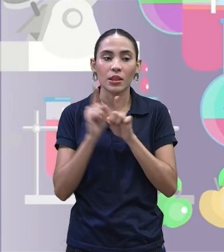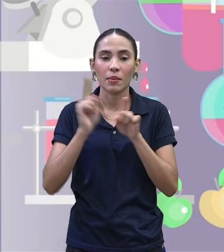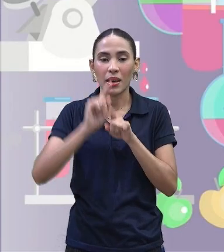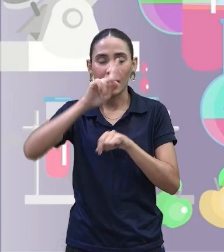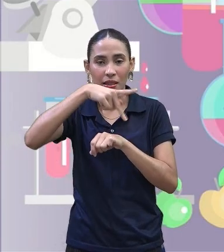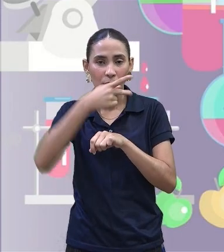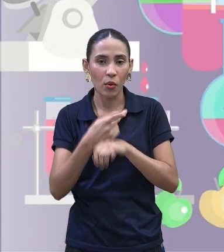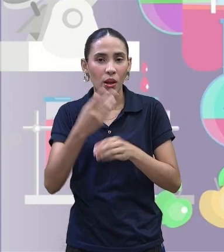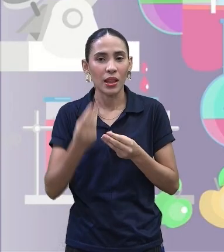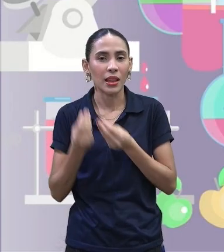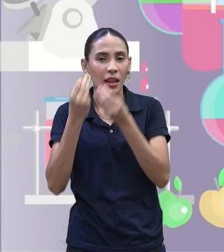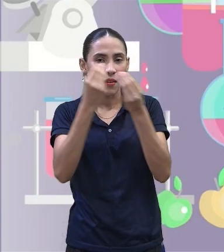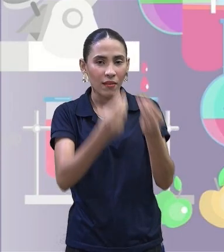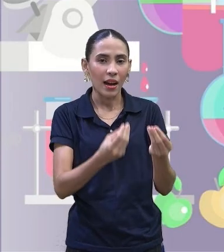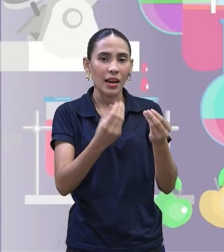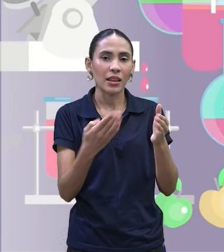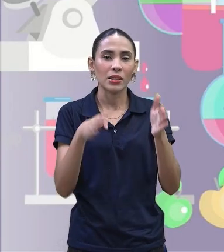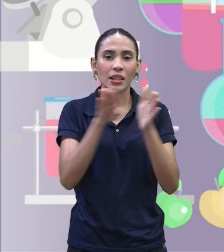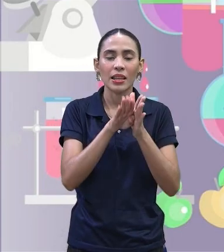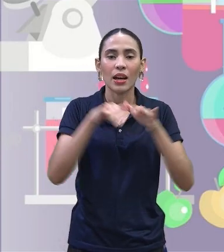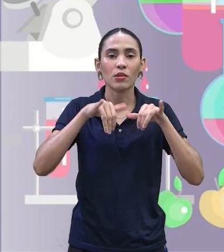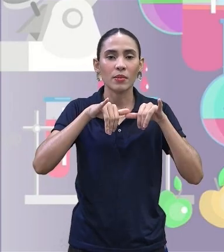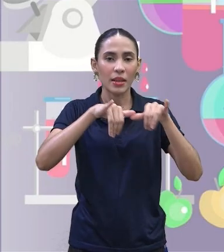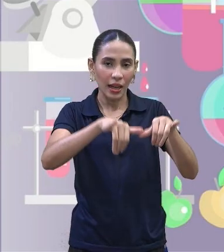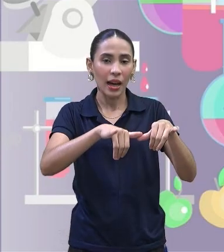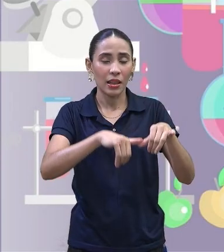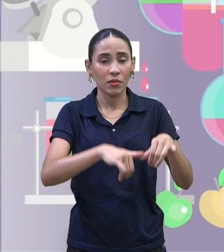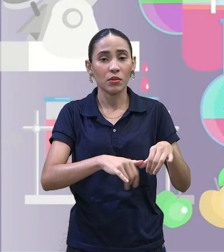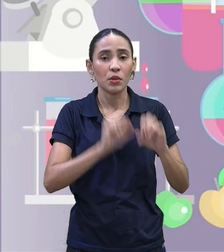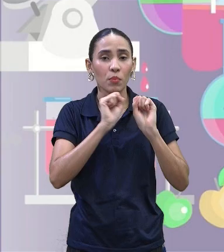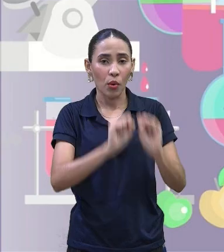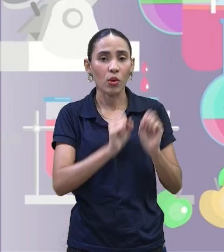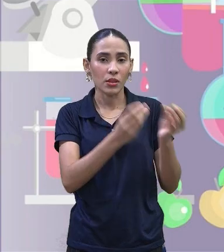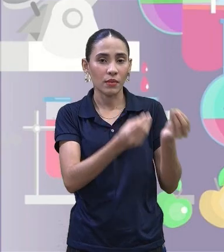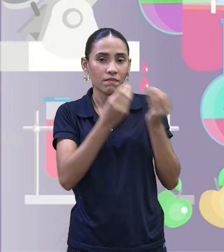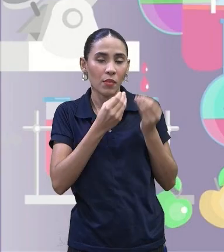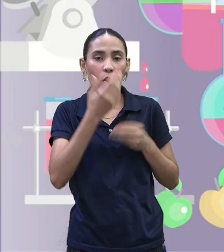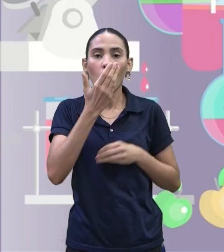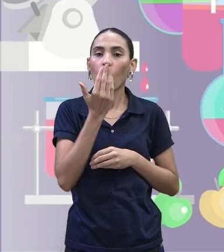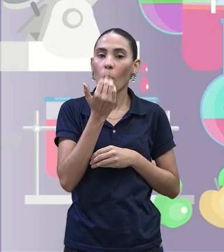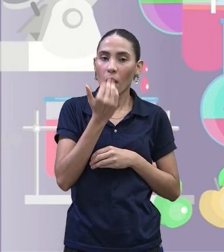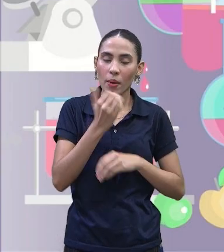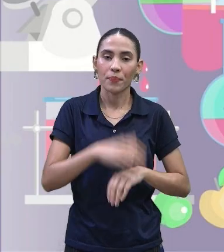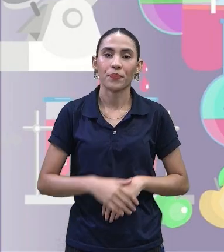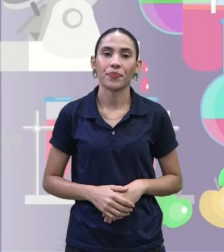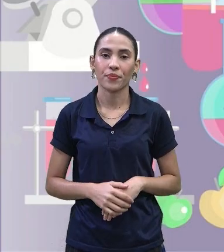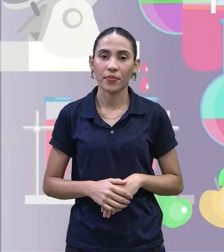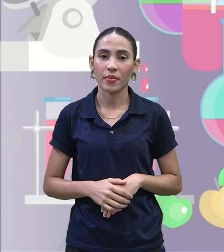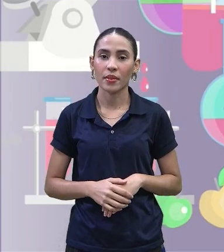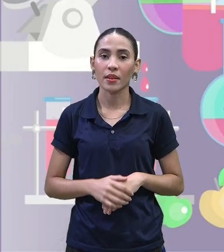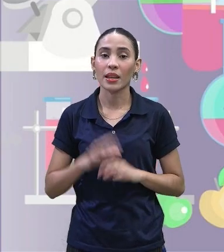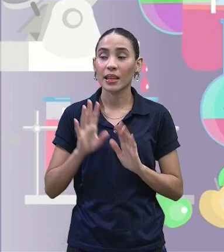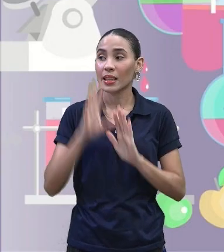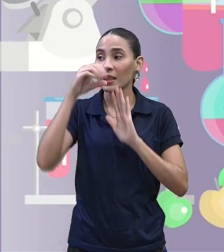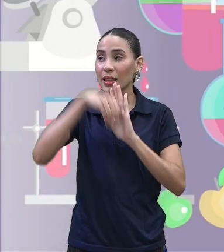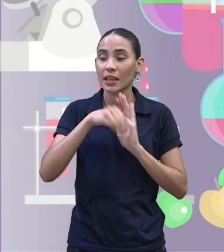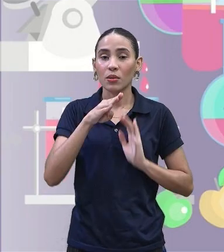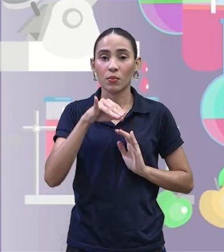posteriormente levada para chegar aos supermercados e a gente possa ter acesso. E dentro